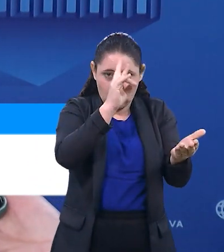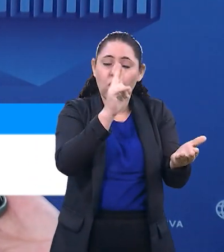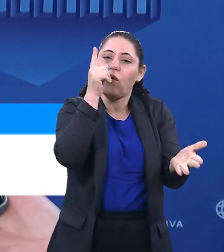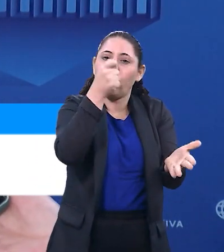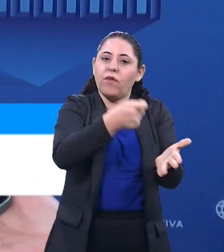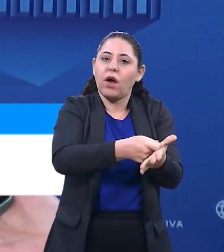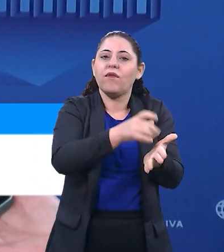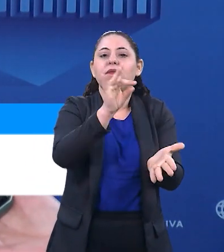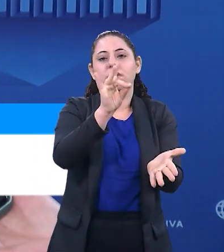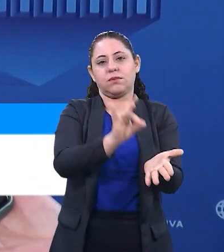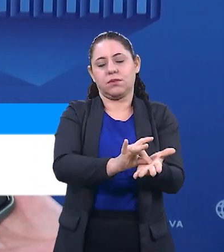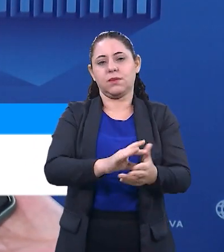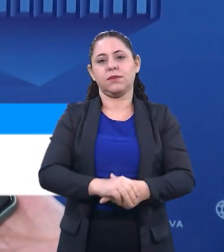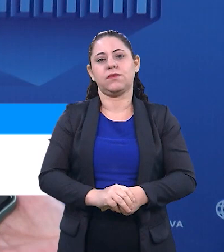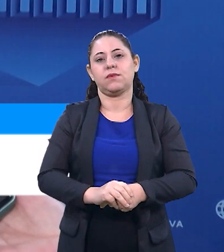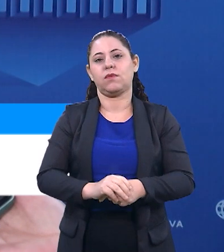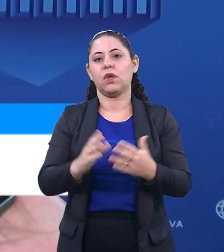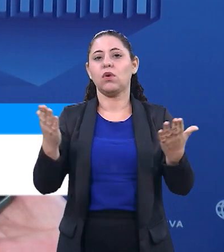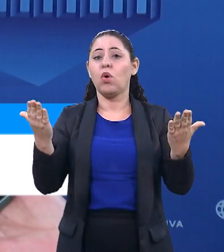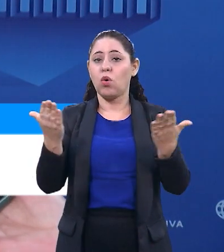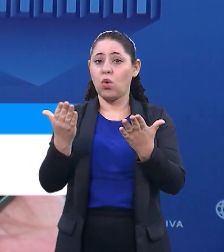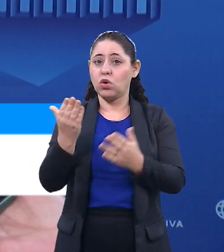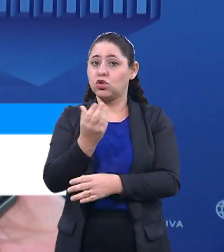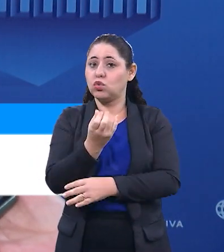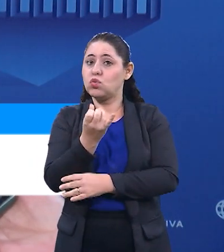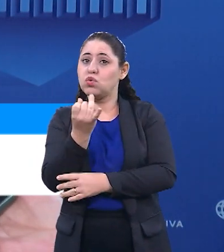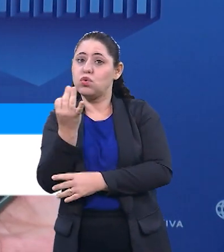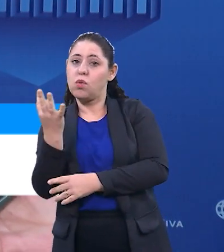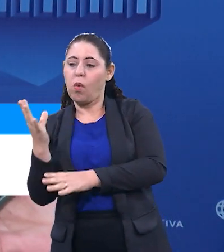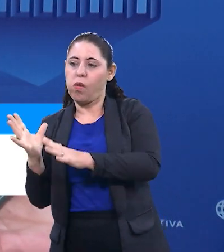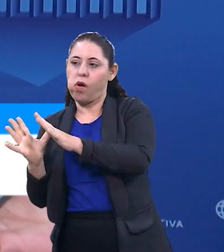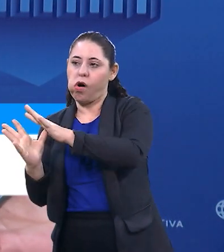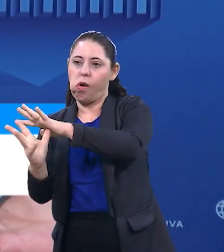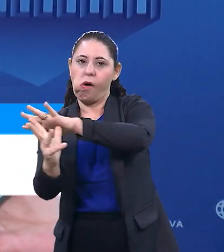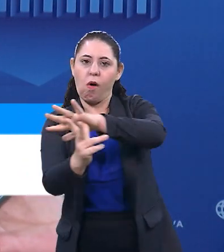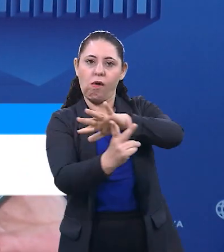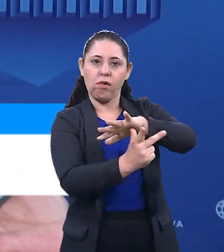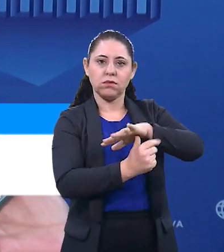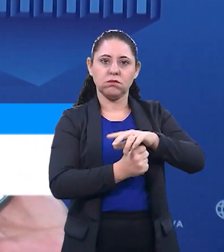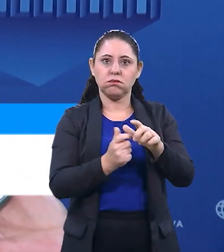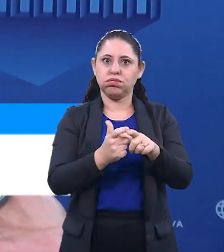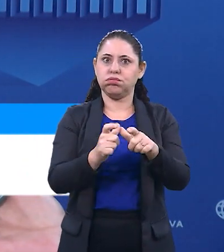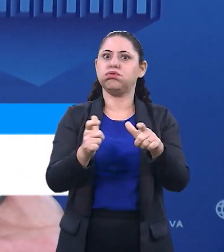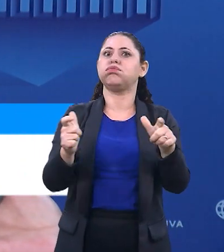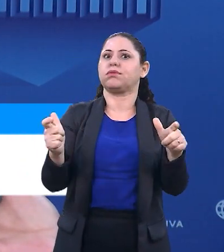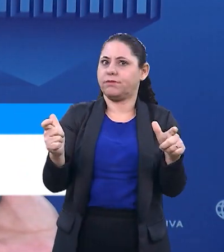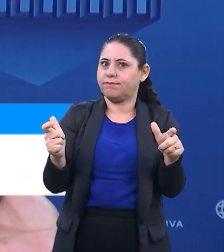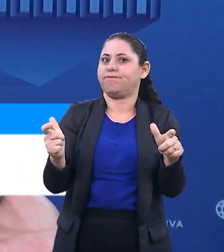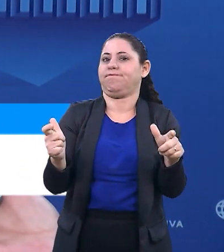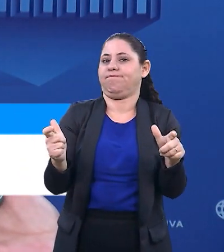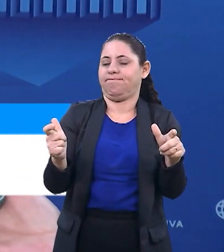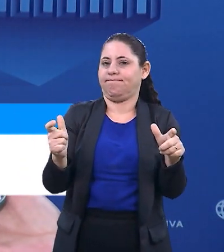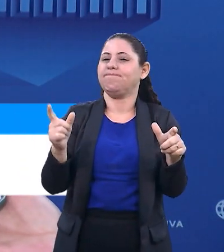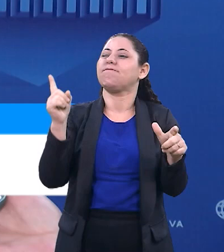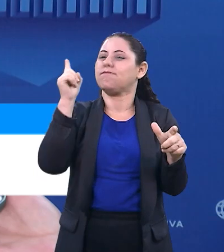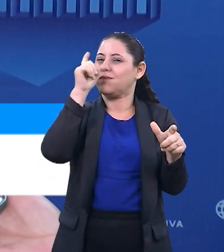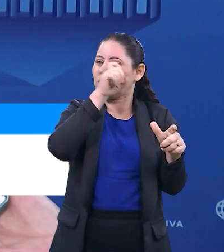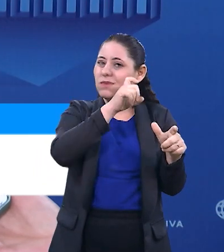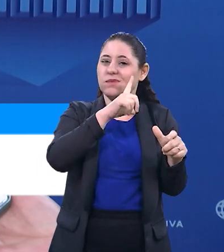proprietário. Então hoje nós temos um número de ocorrências de furto e roubos de bicicleta muito grande. E é